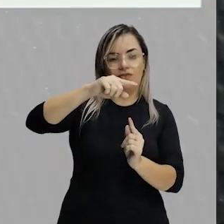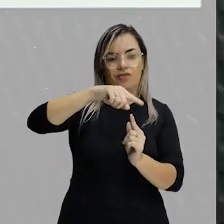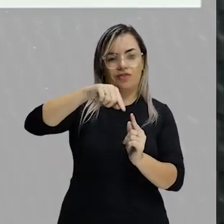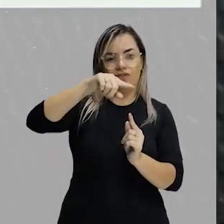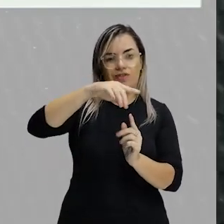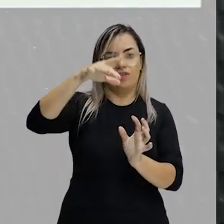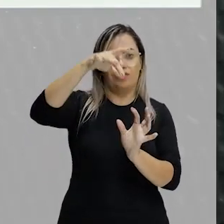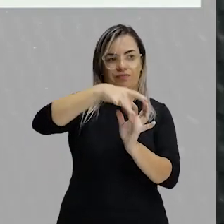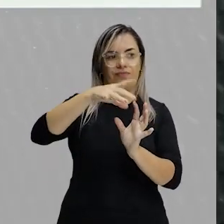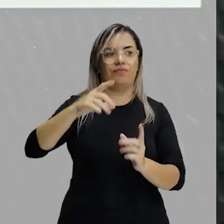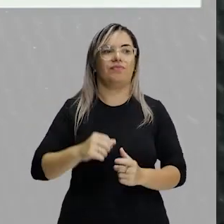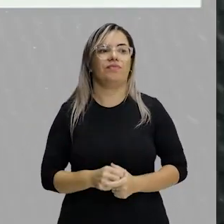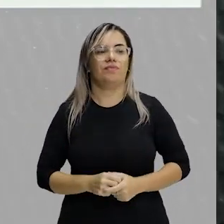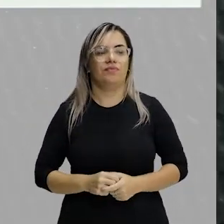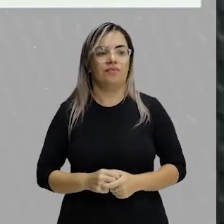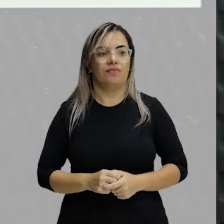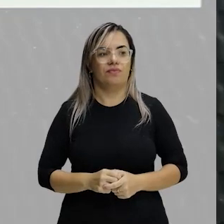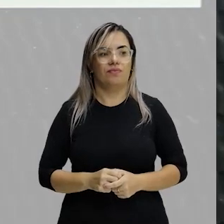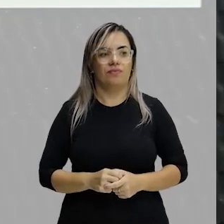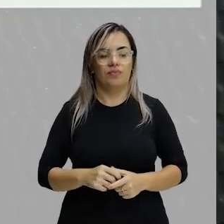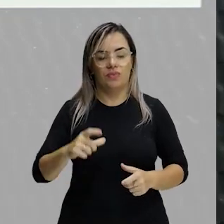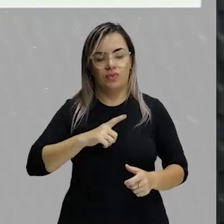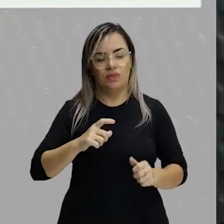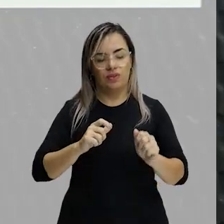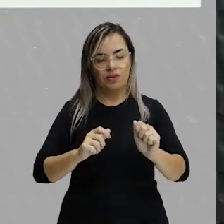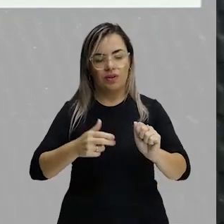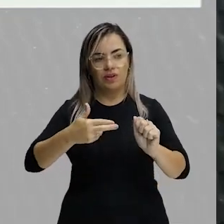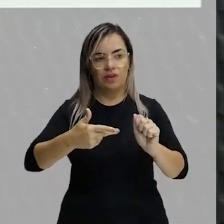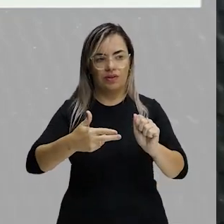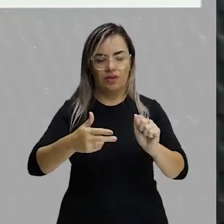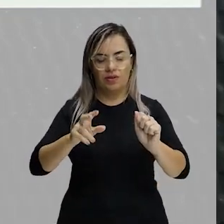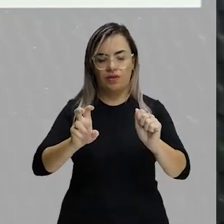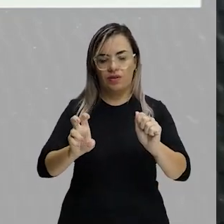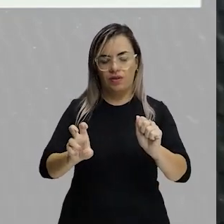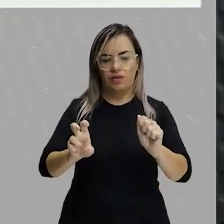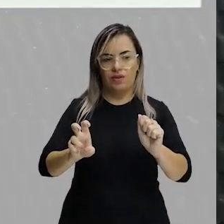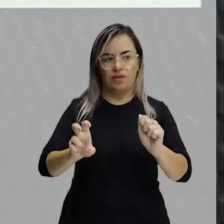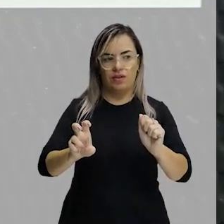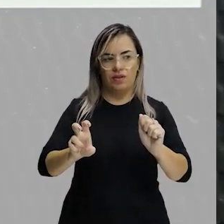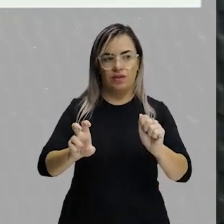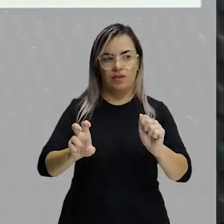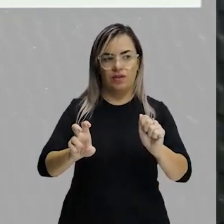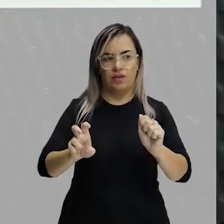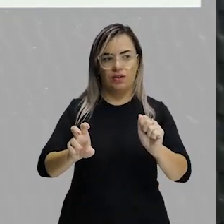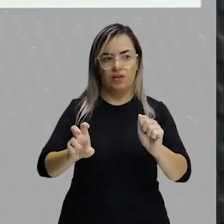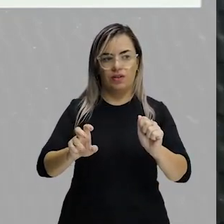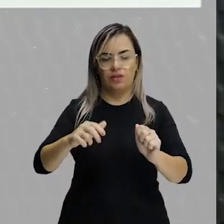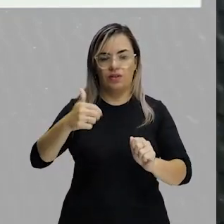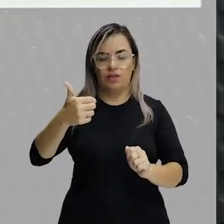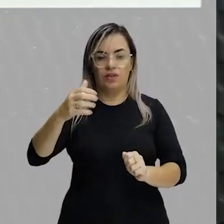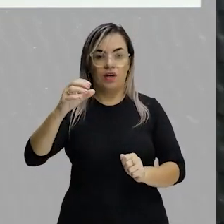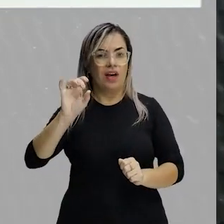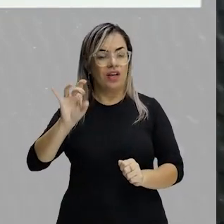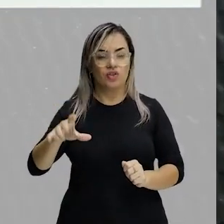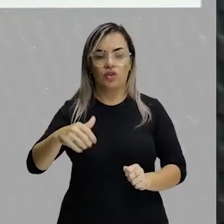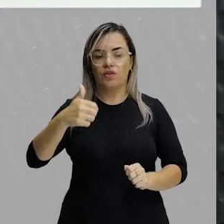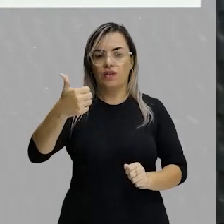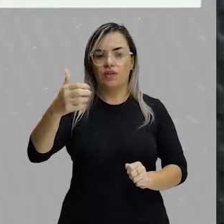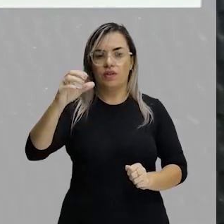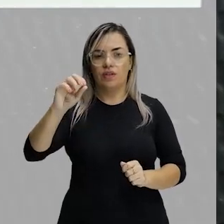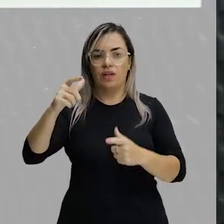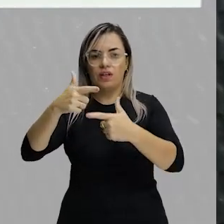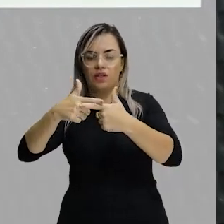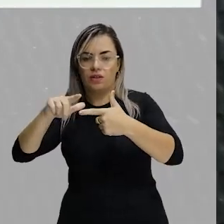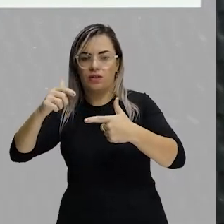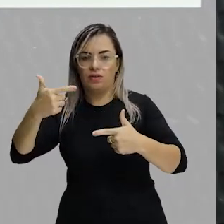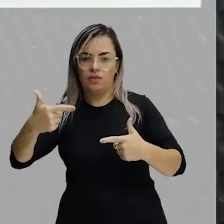tenho que o A vai ser igual a 5, né? Basta dividir 10 por 2. E ele fala também que o eixo